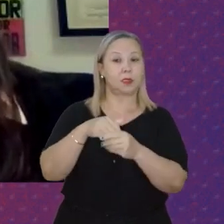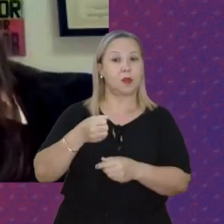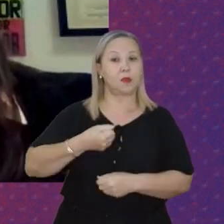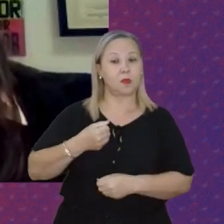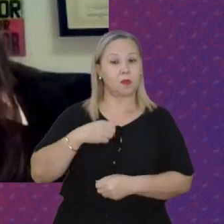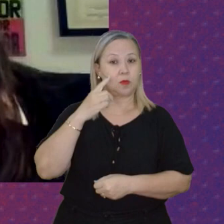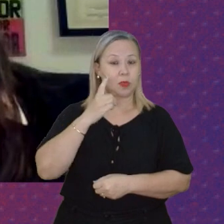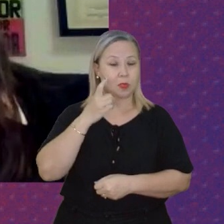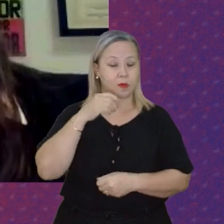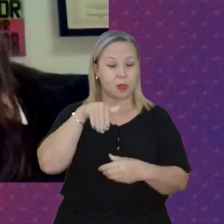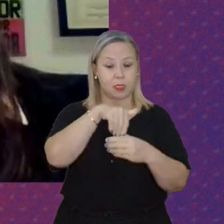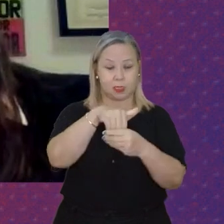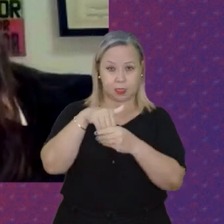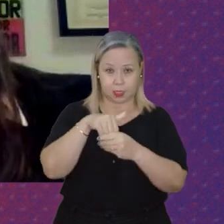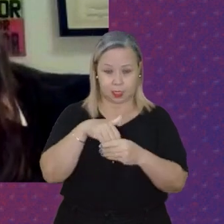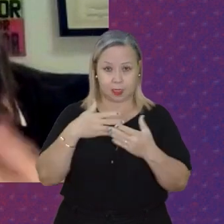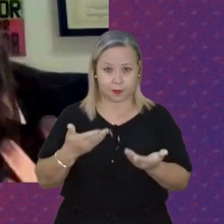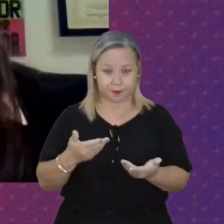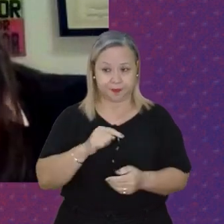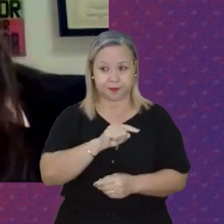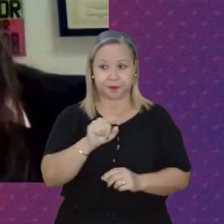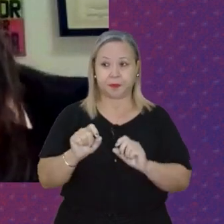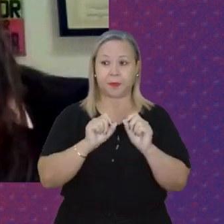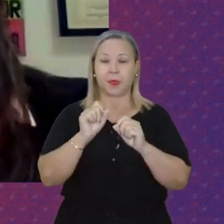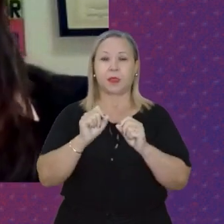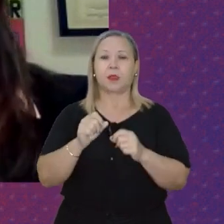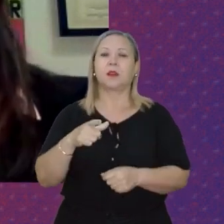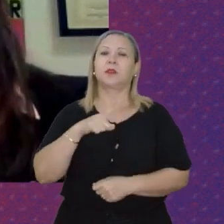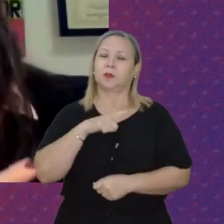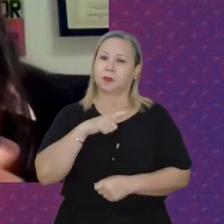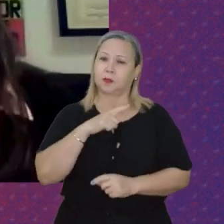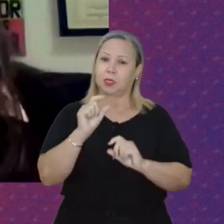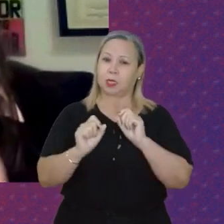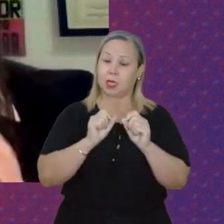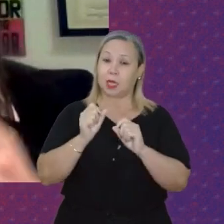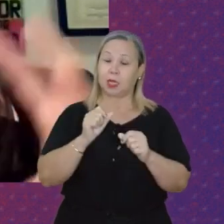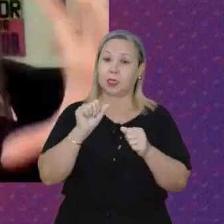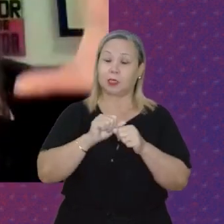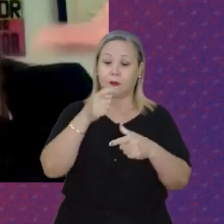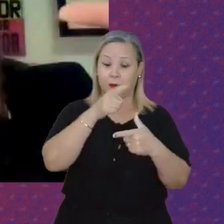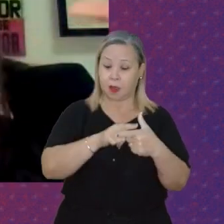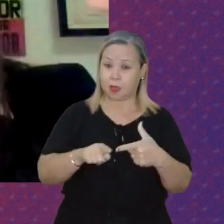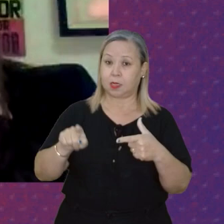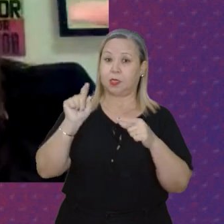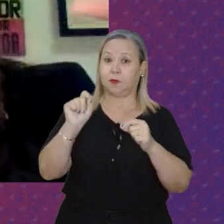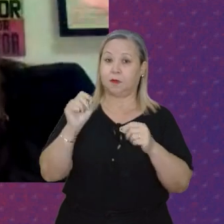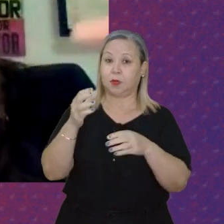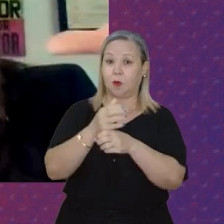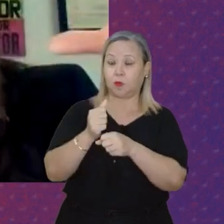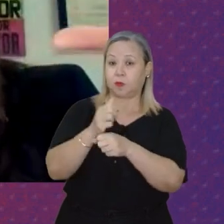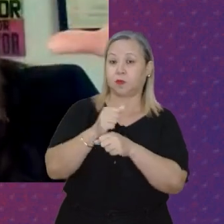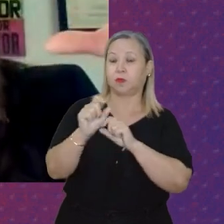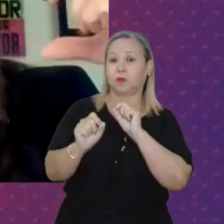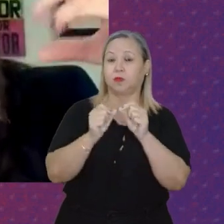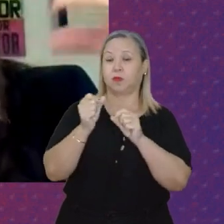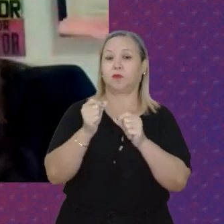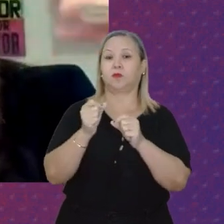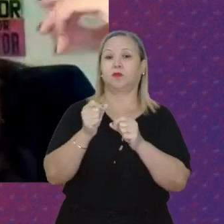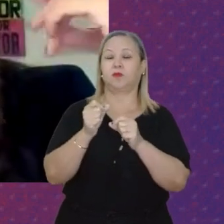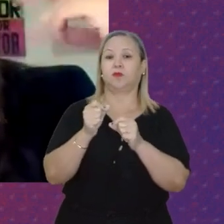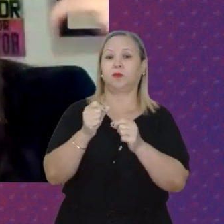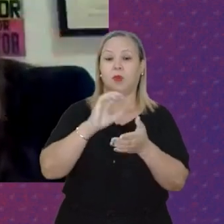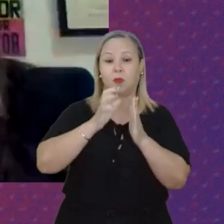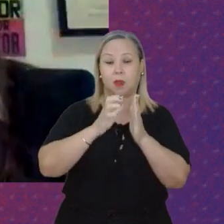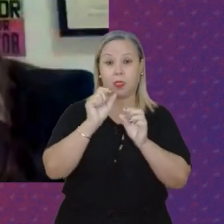deputados eleitos. Então, isso vai contar para que se faça a divisão lá do montante do quinhão de fundo partidário que os partidos